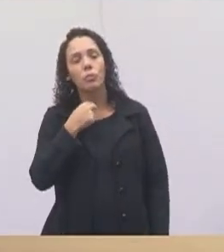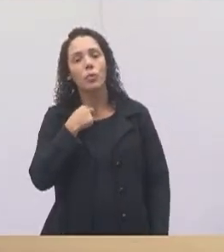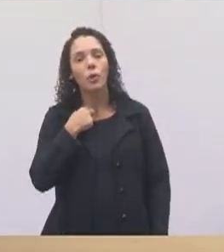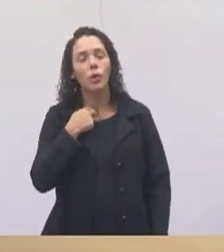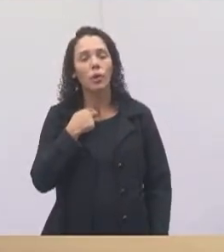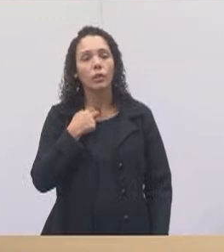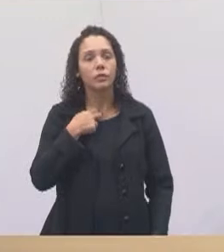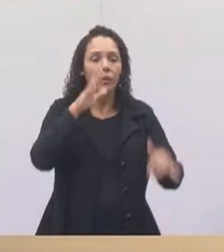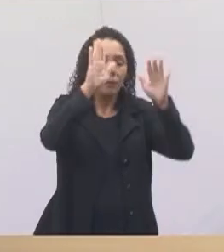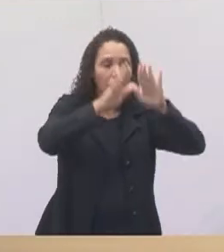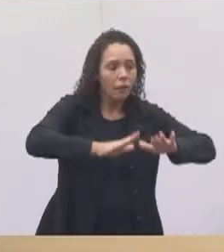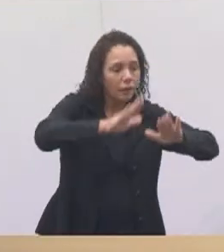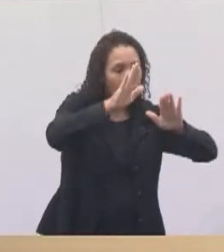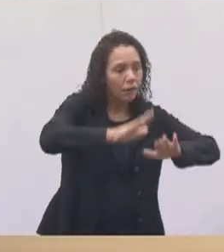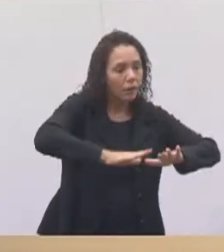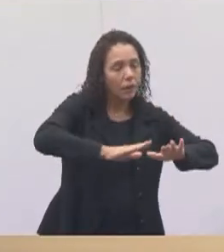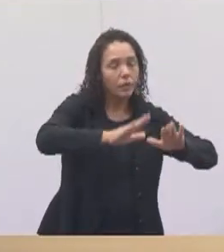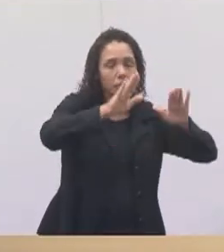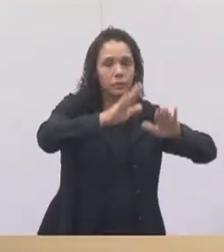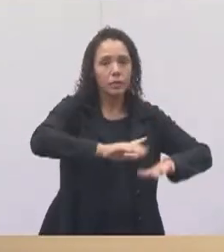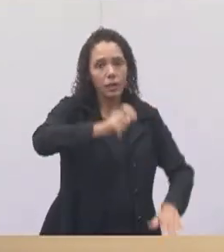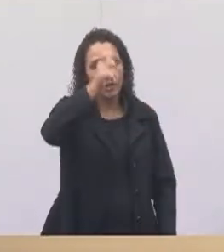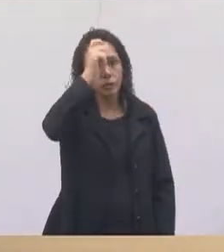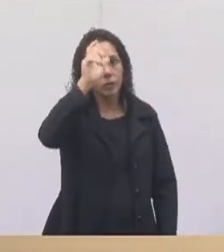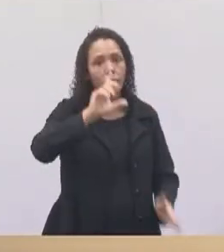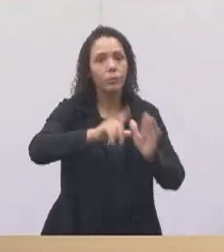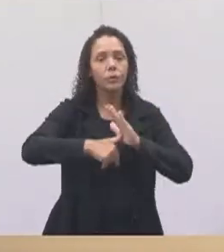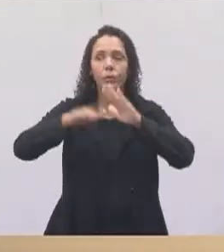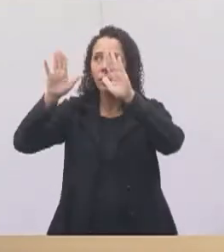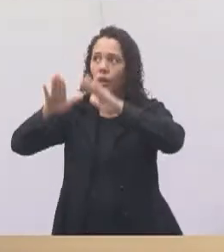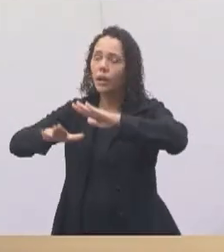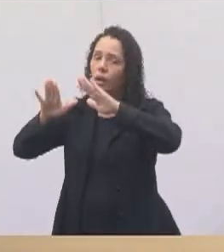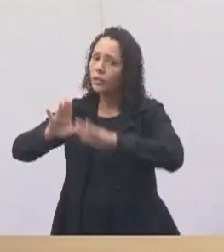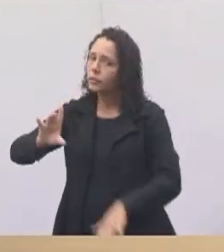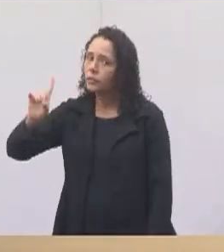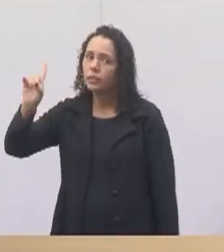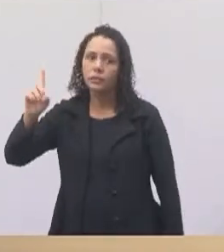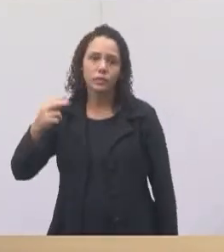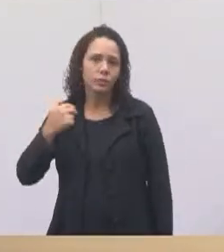uma para o diabo. Nós temos que estar firme. E eu quero dizer mais uma vez